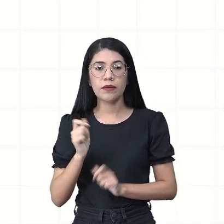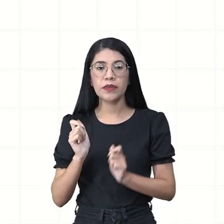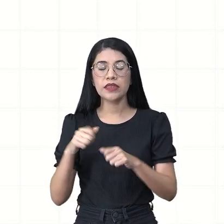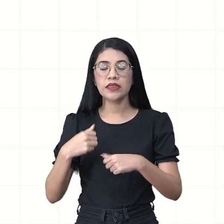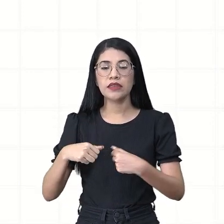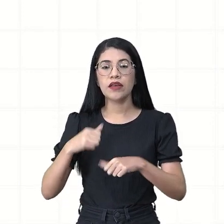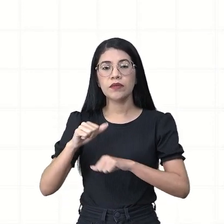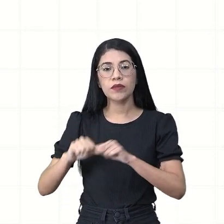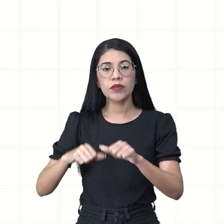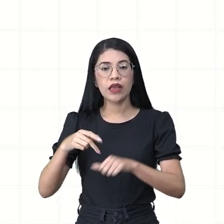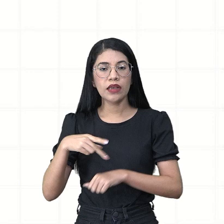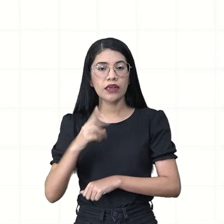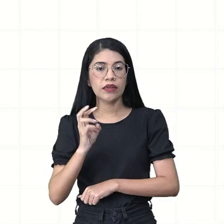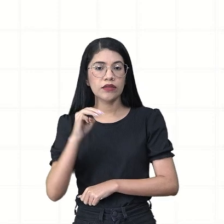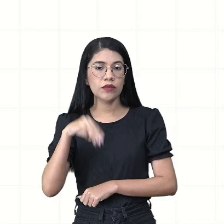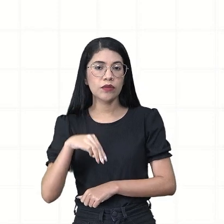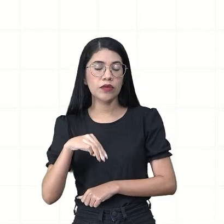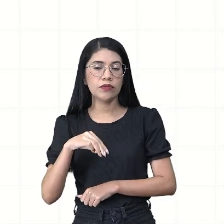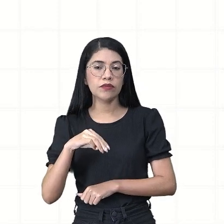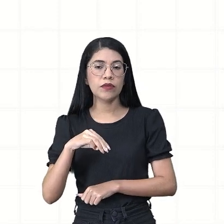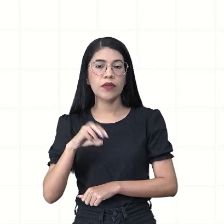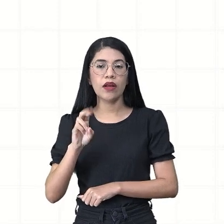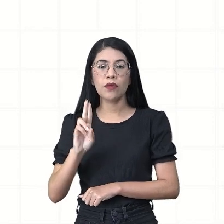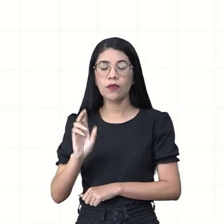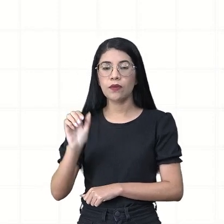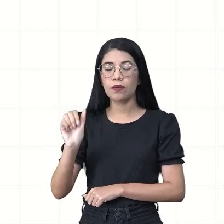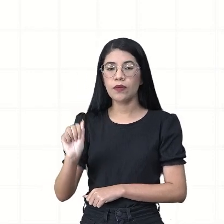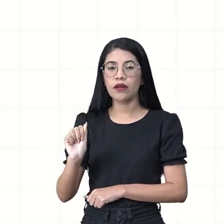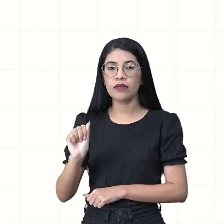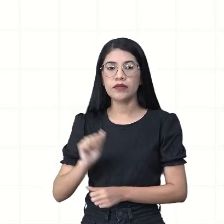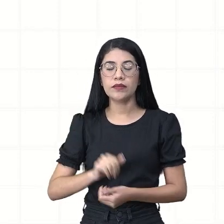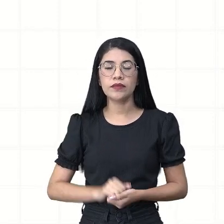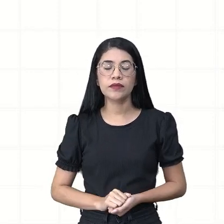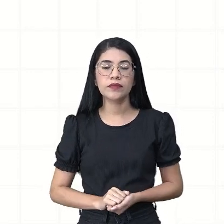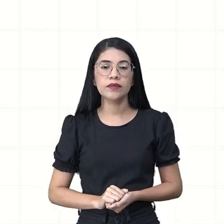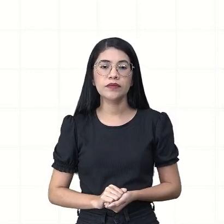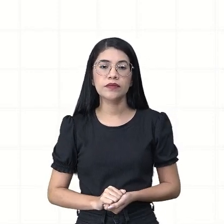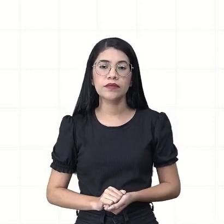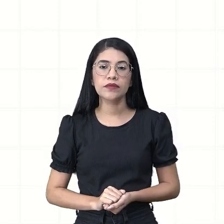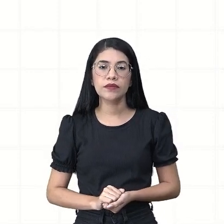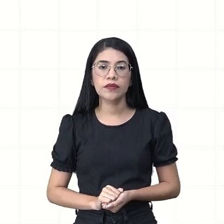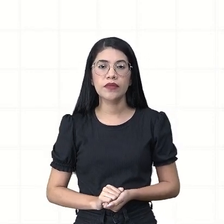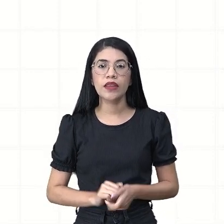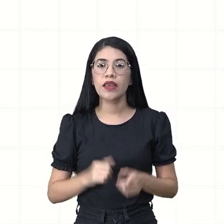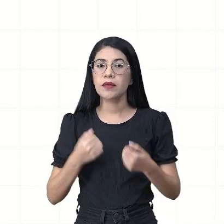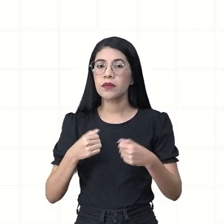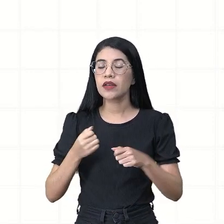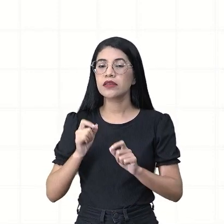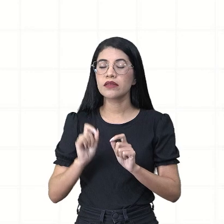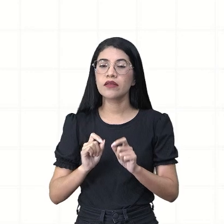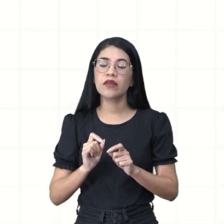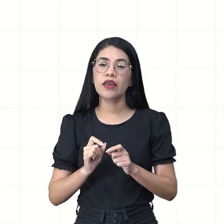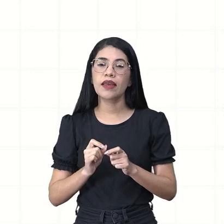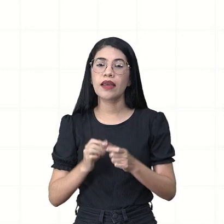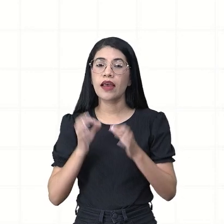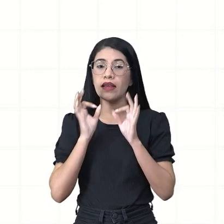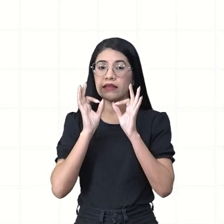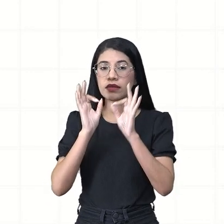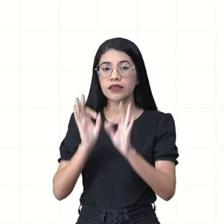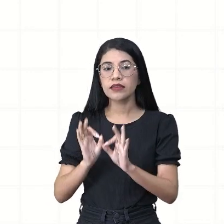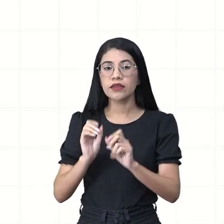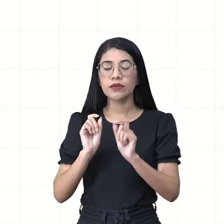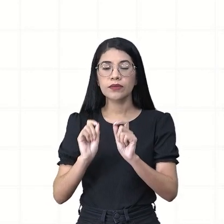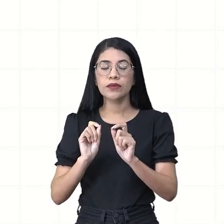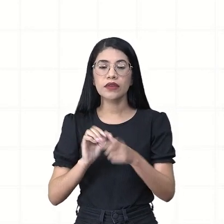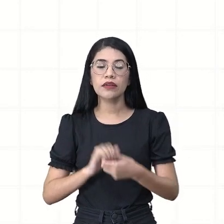de quilômetro para unidade astronômica, né? A gente precisou dessa observação aqui,